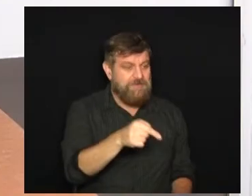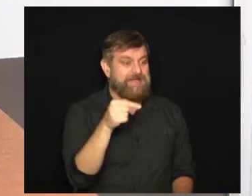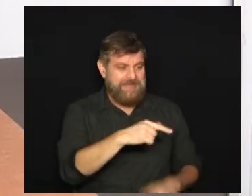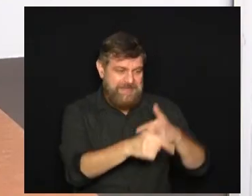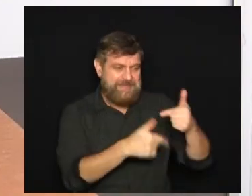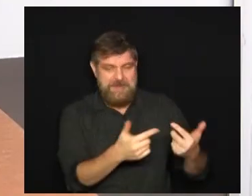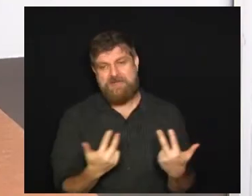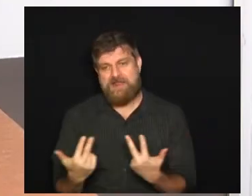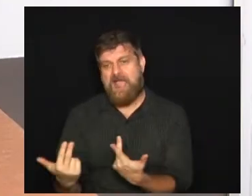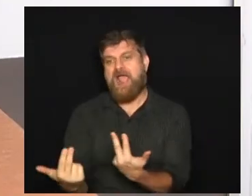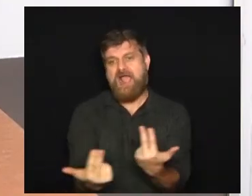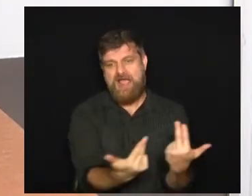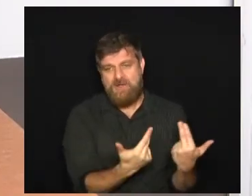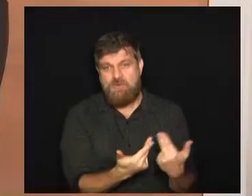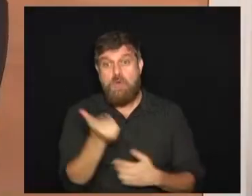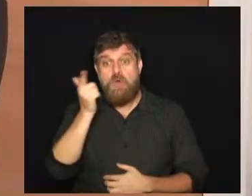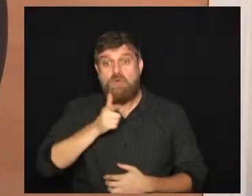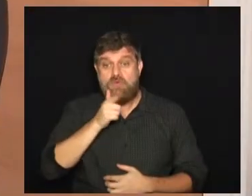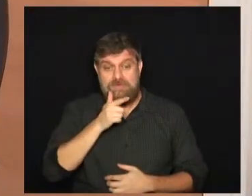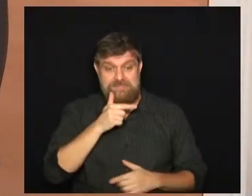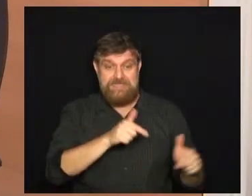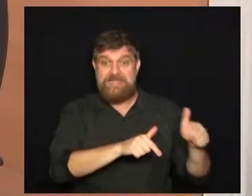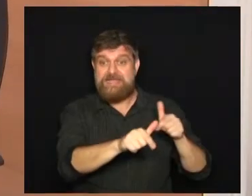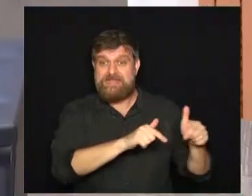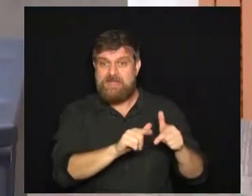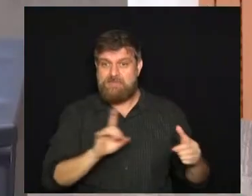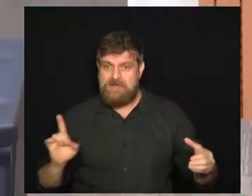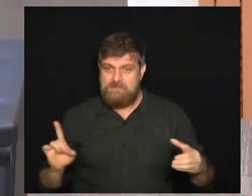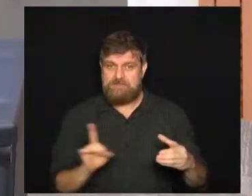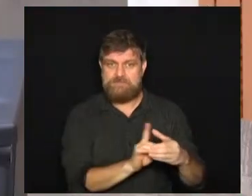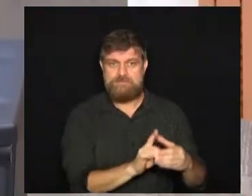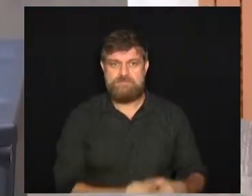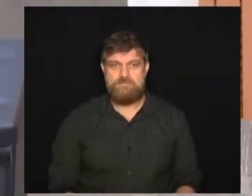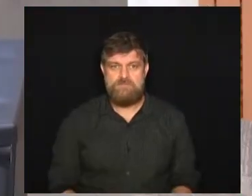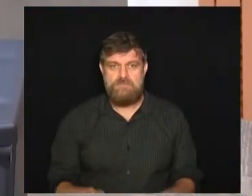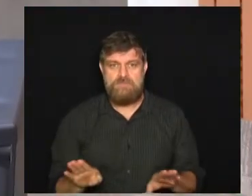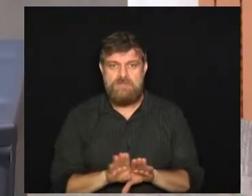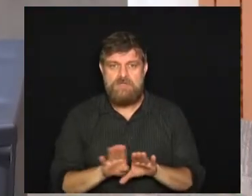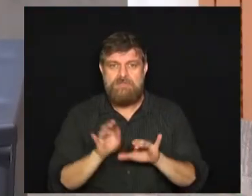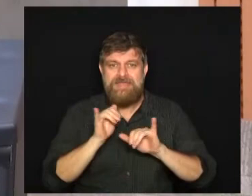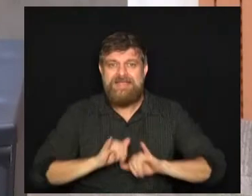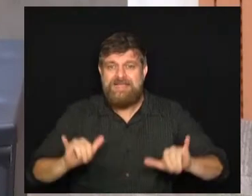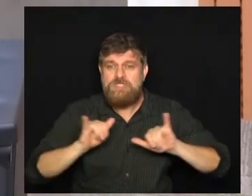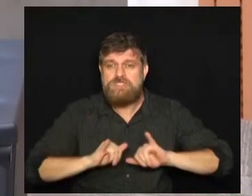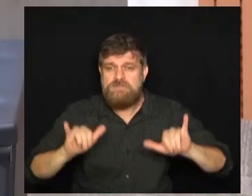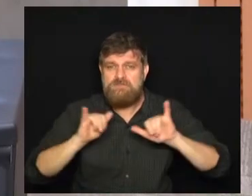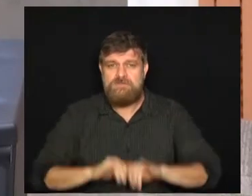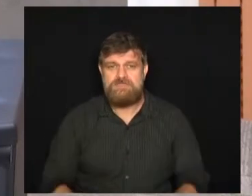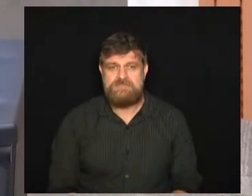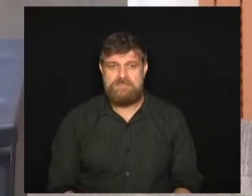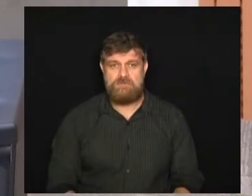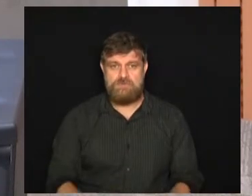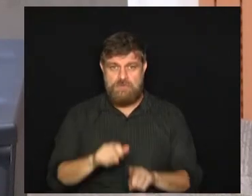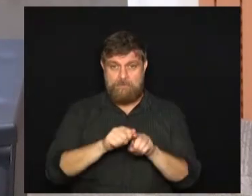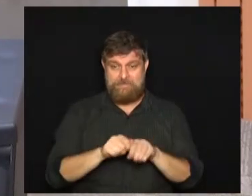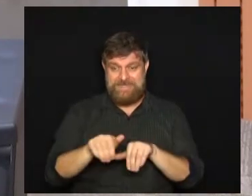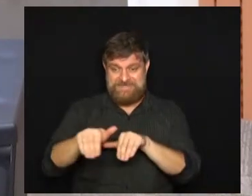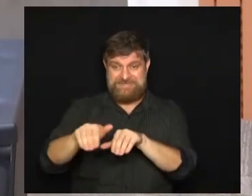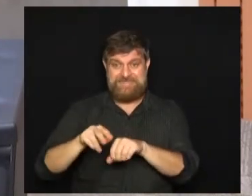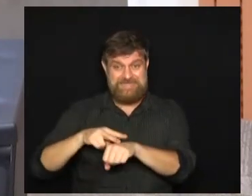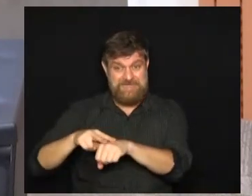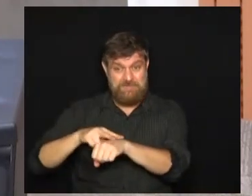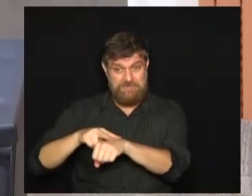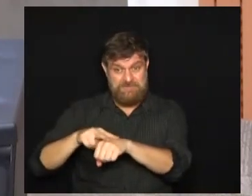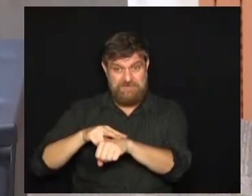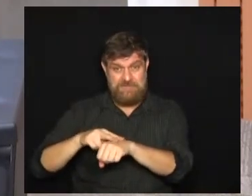trabalha com empregabilidade também. E uma outra colocação é a divulgação, né, em especial do Setembro Verde. A